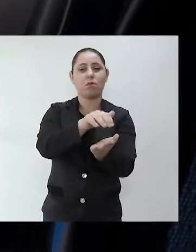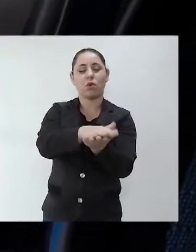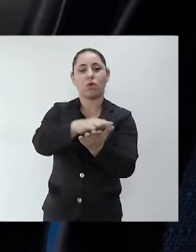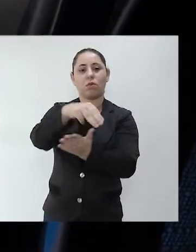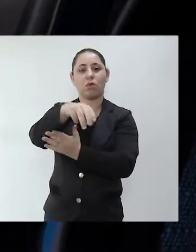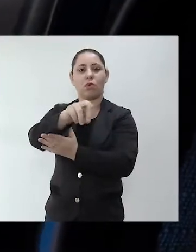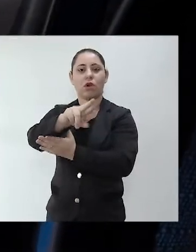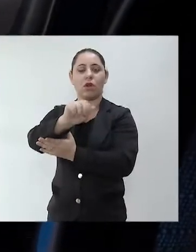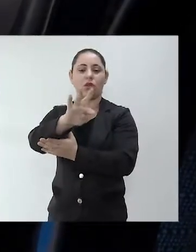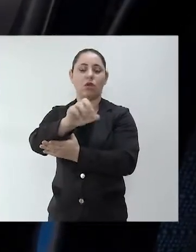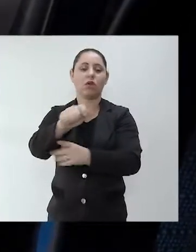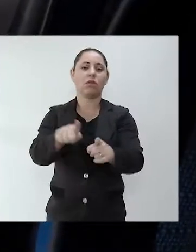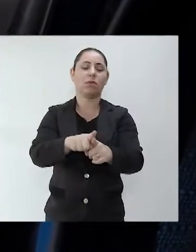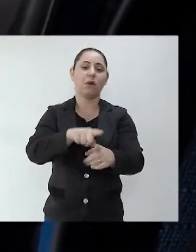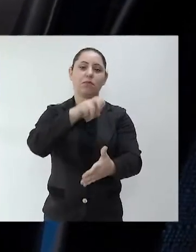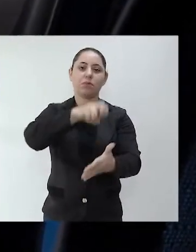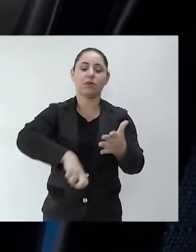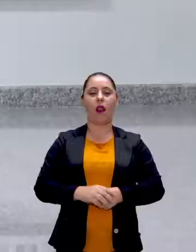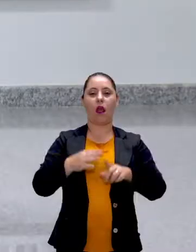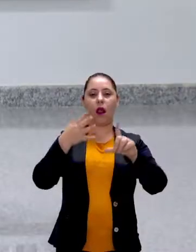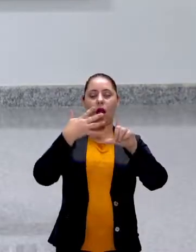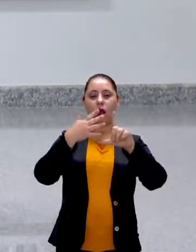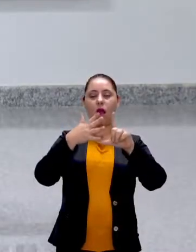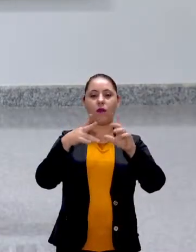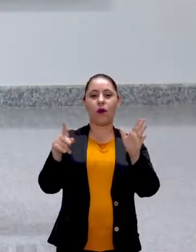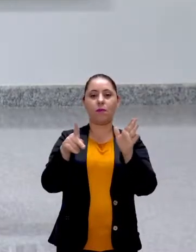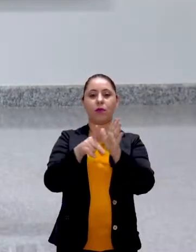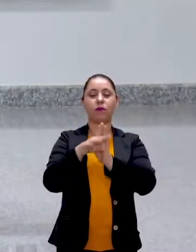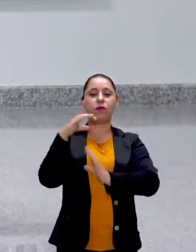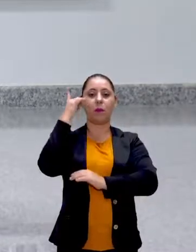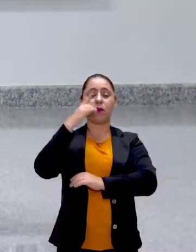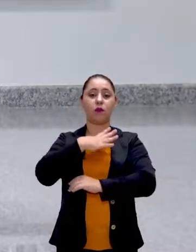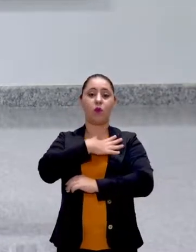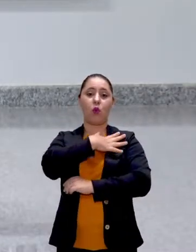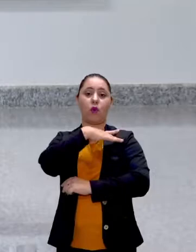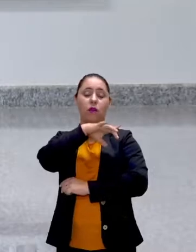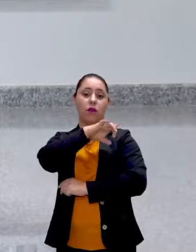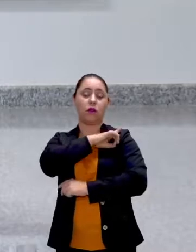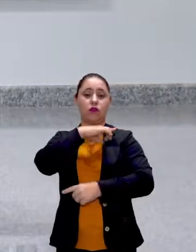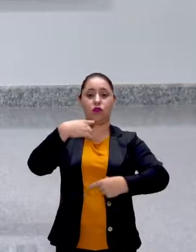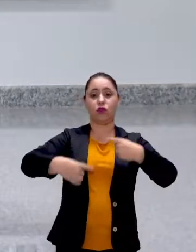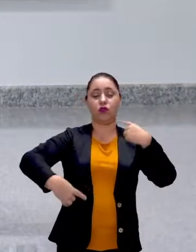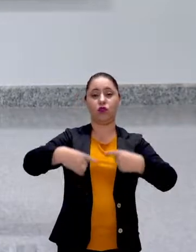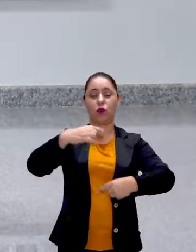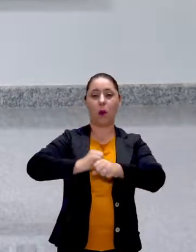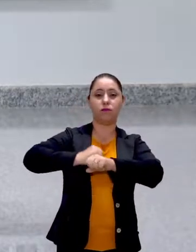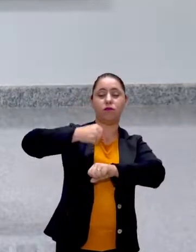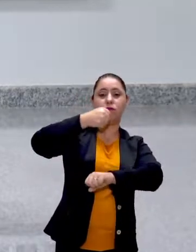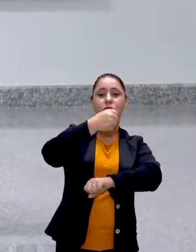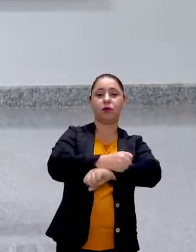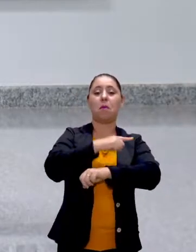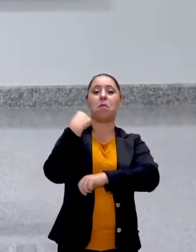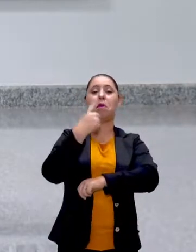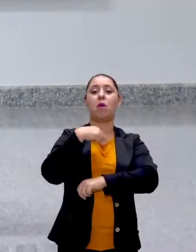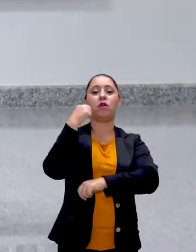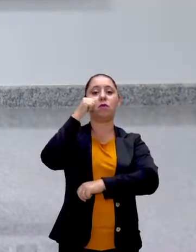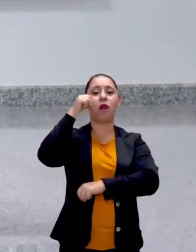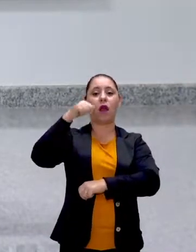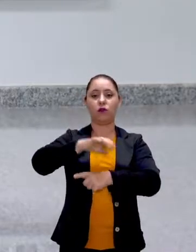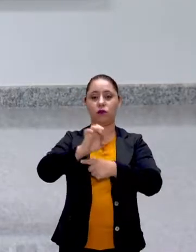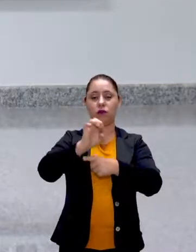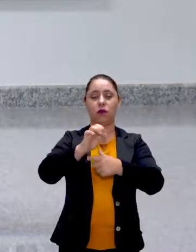redução das multas moratórias e punitivas. Live promovida pelo deputado Coronel Davi discutiu o enfrentamento